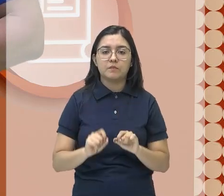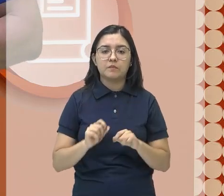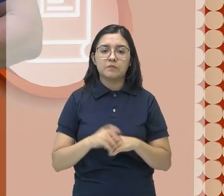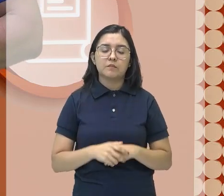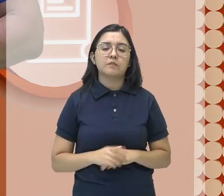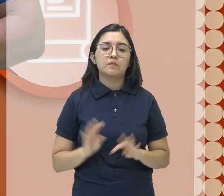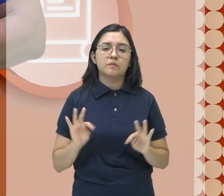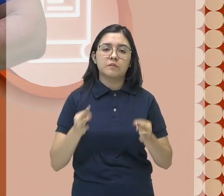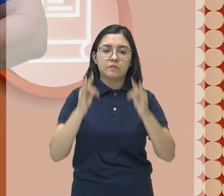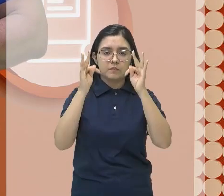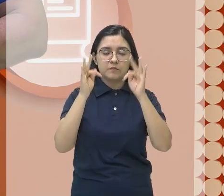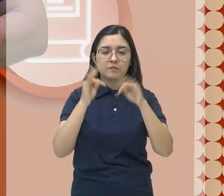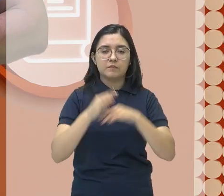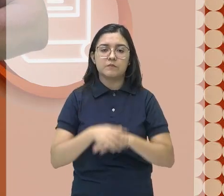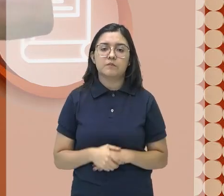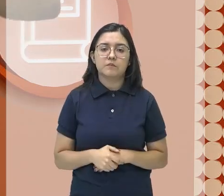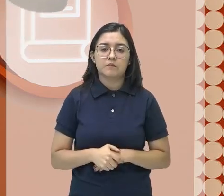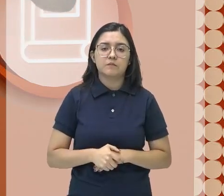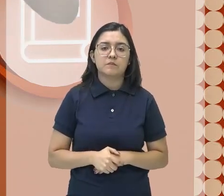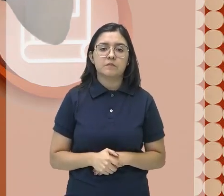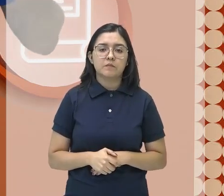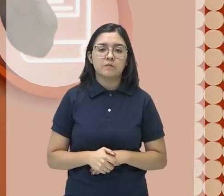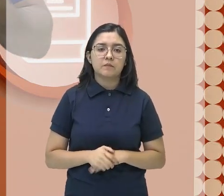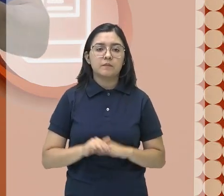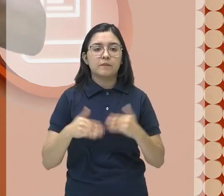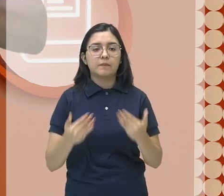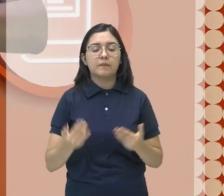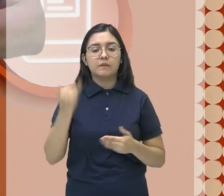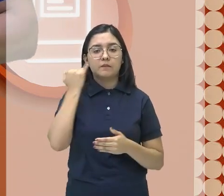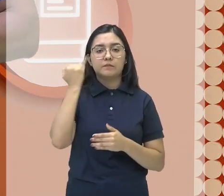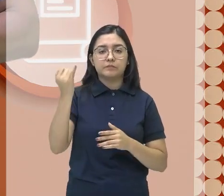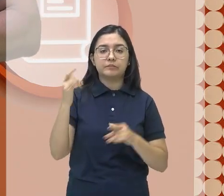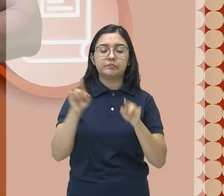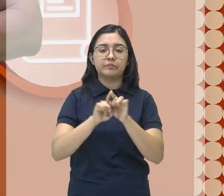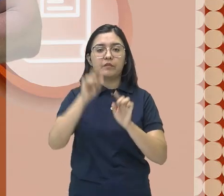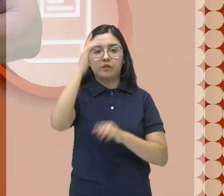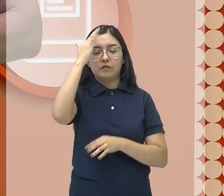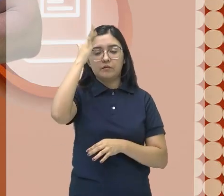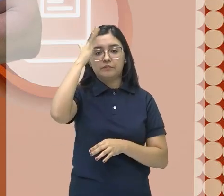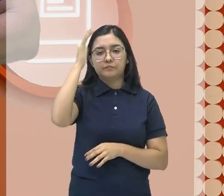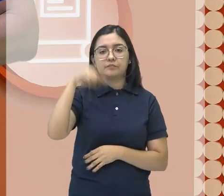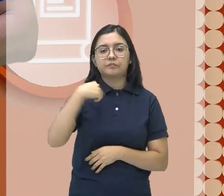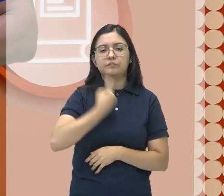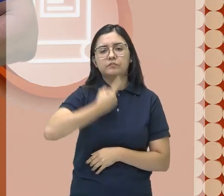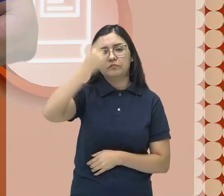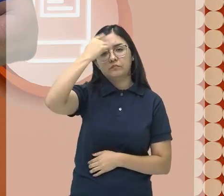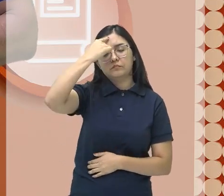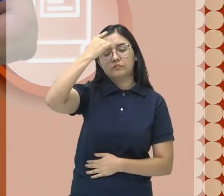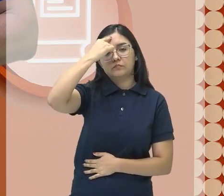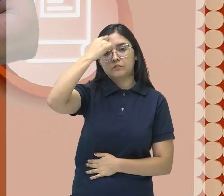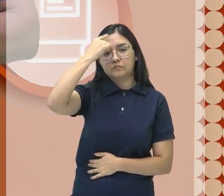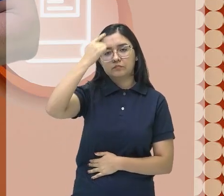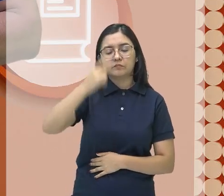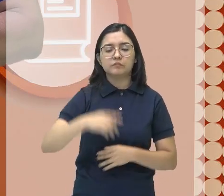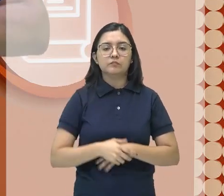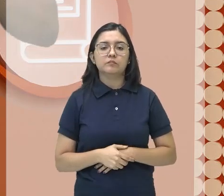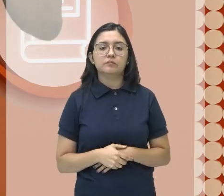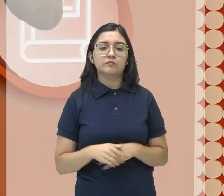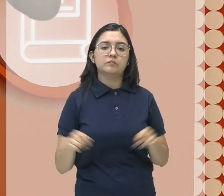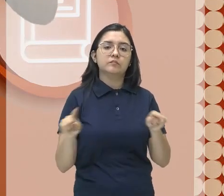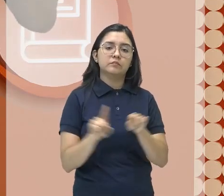da tecnologia. Então, são ideias, né, reflexões, para a gente, então, pensar